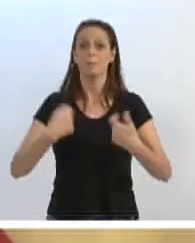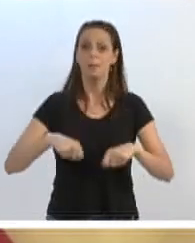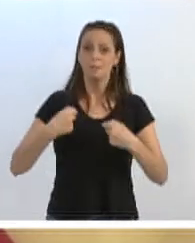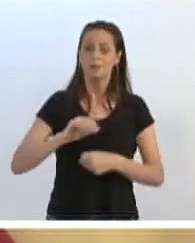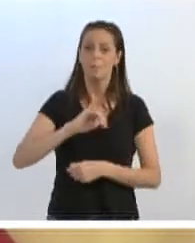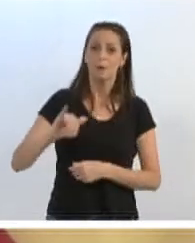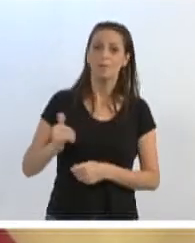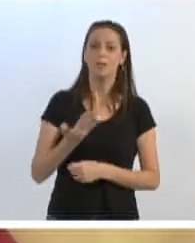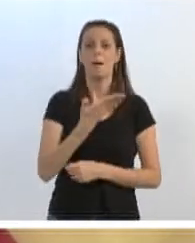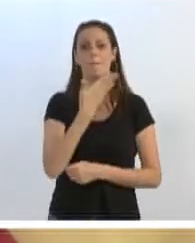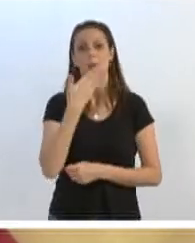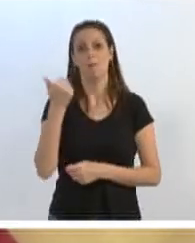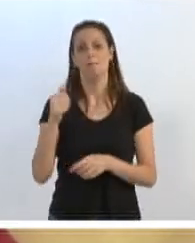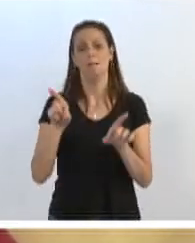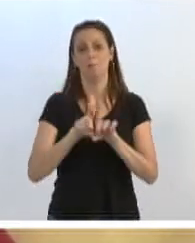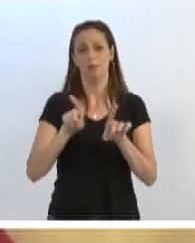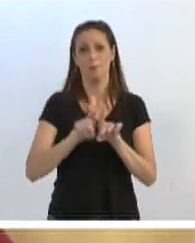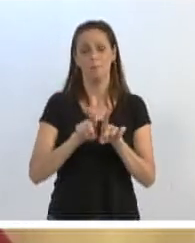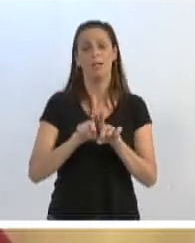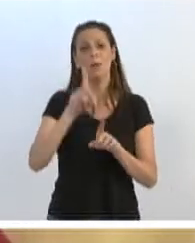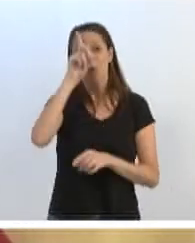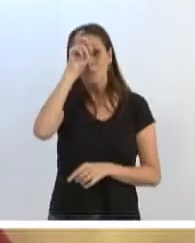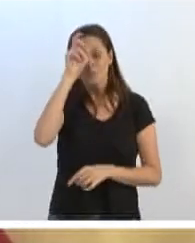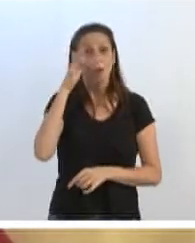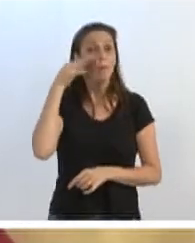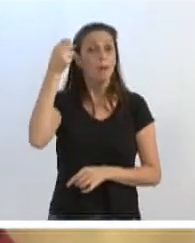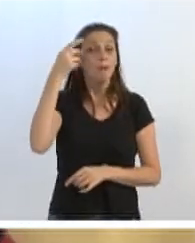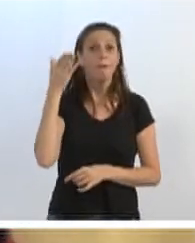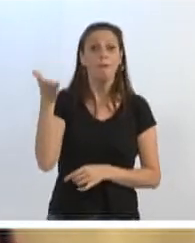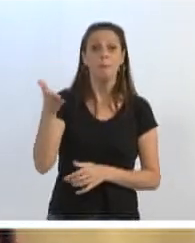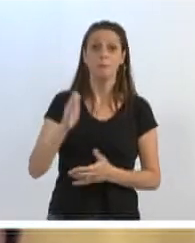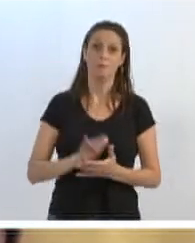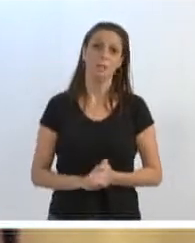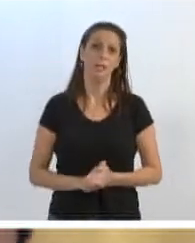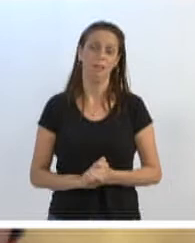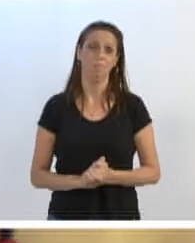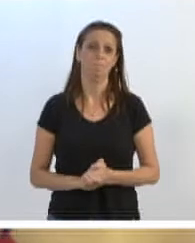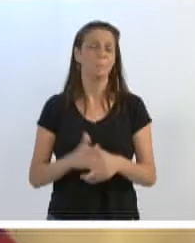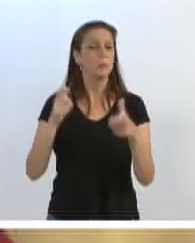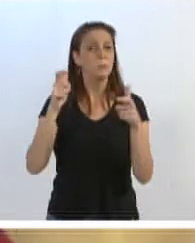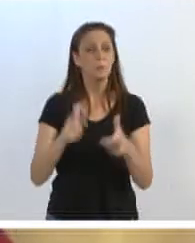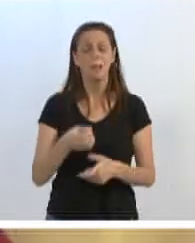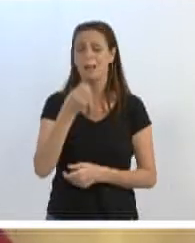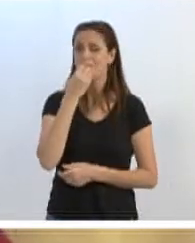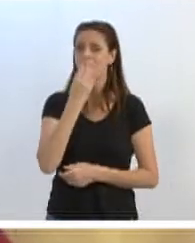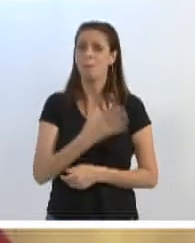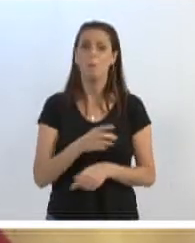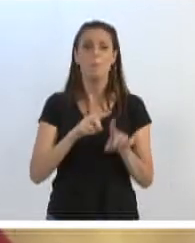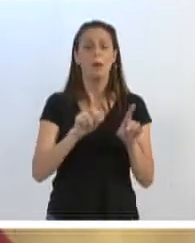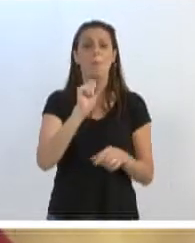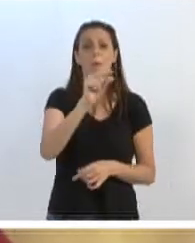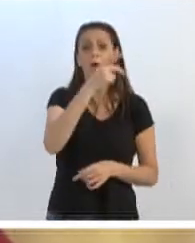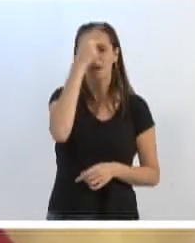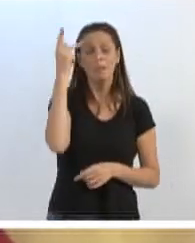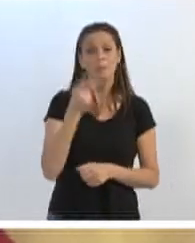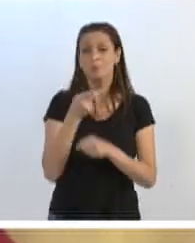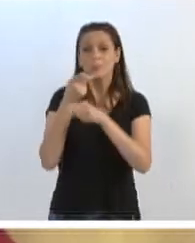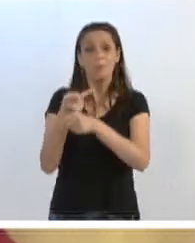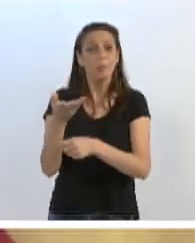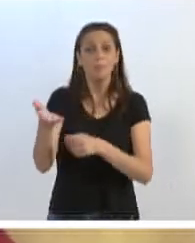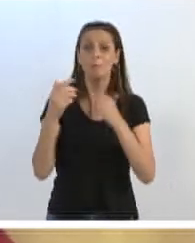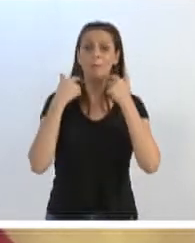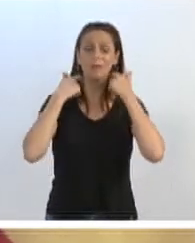do hospital da furb nós temos uma estrutura lá que hoje é subutilizada e poderia muito bem ser um